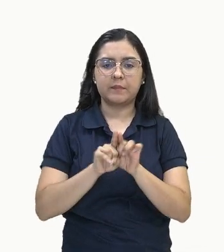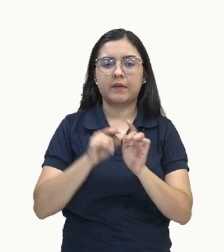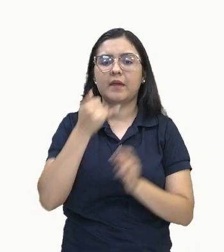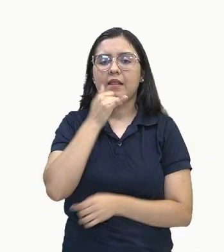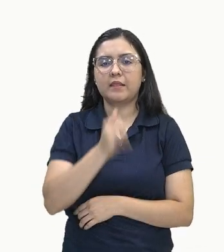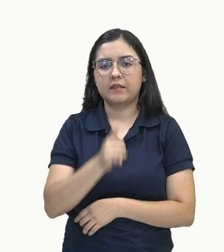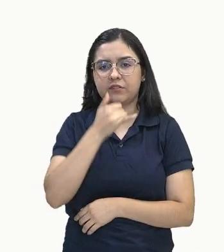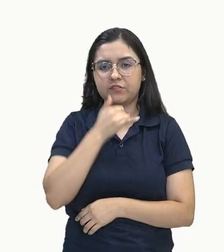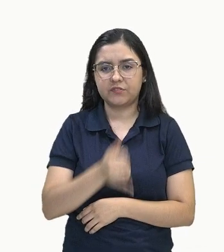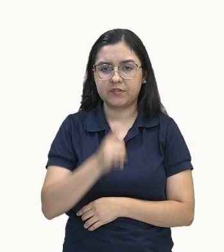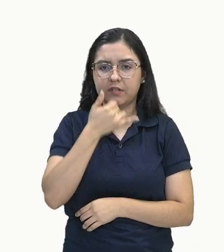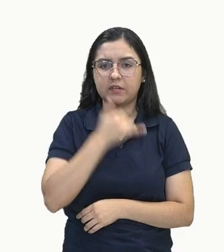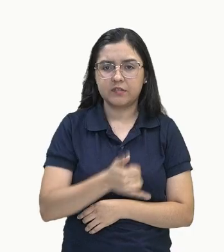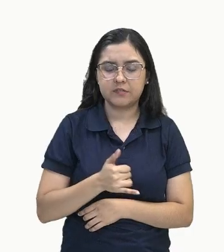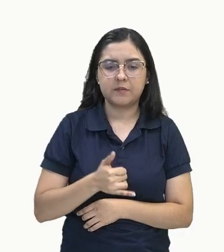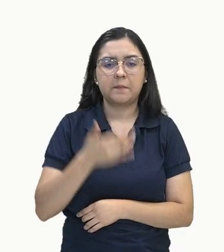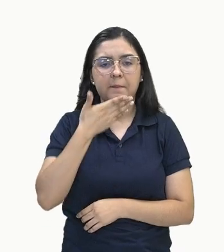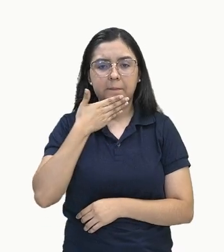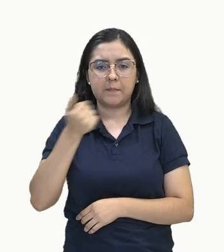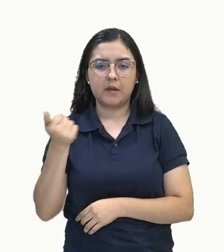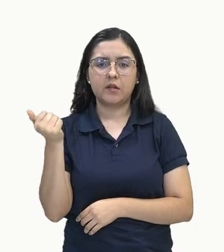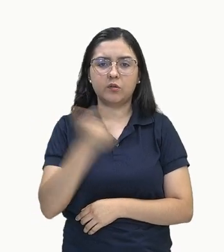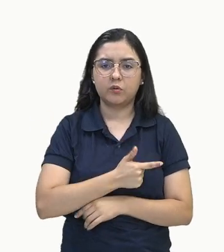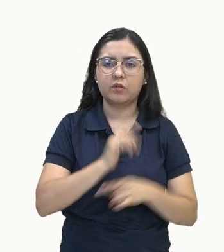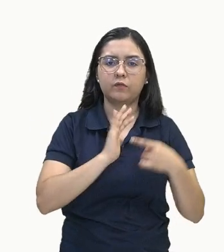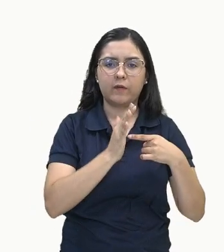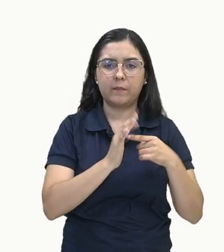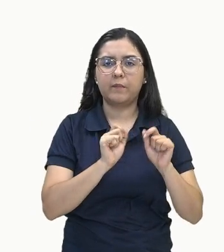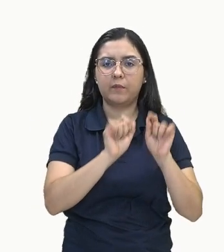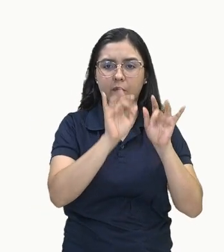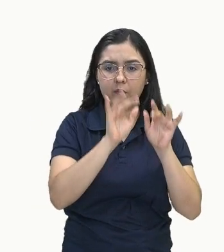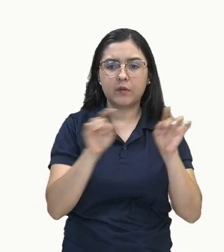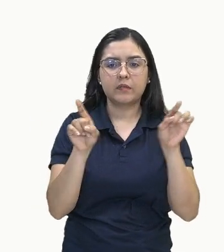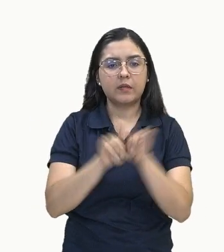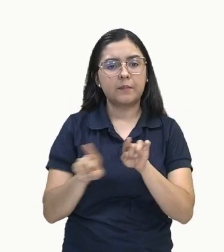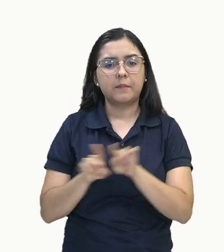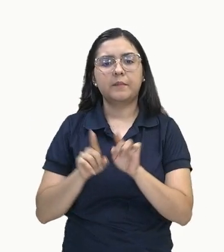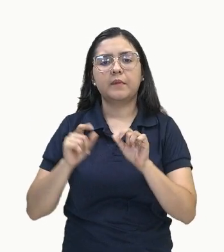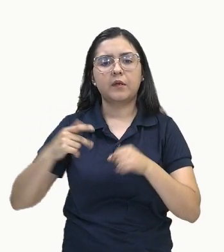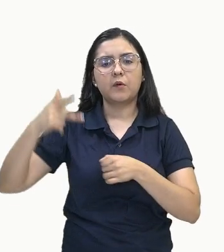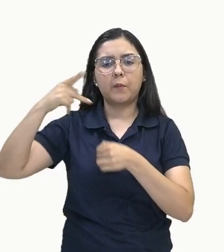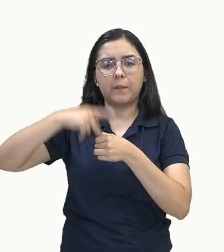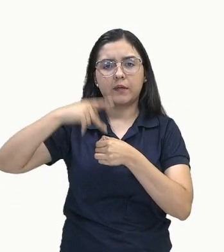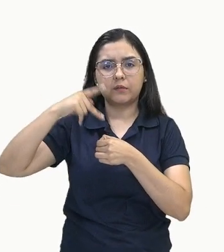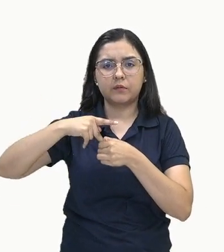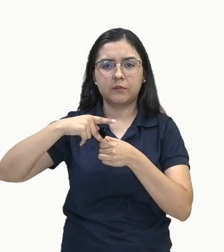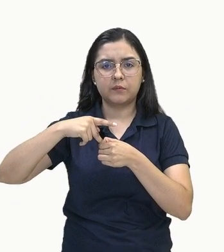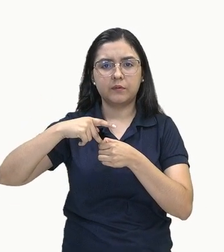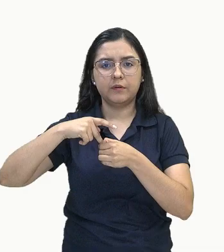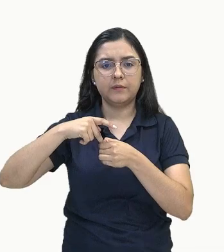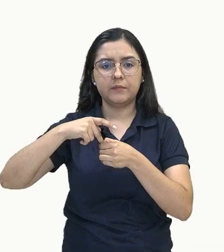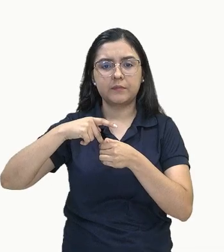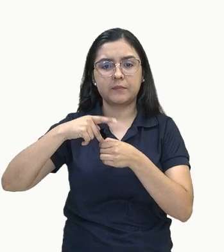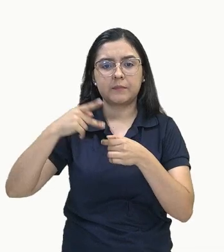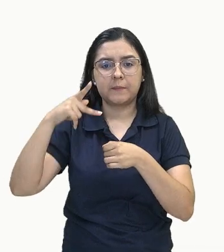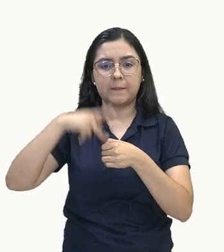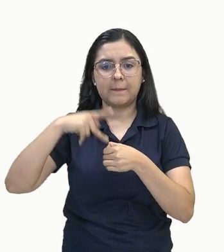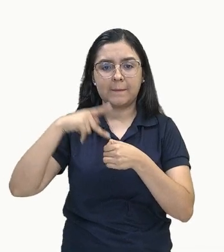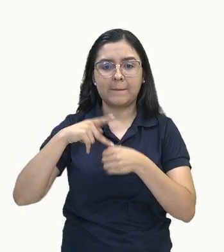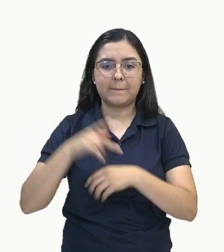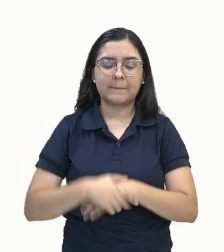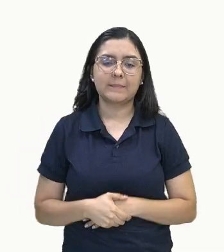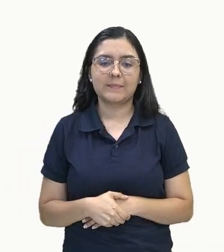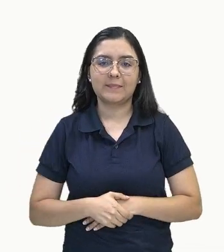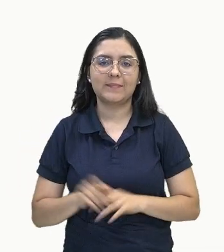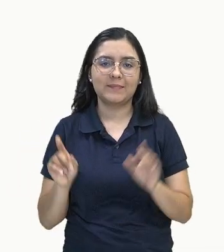que era mais resistente ali que a força do motor a vapor, e o petróleo e seus derivados também começam a ser usados